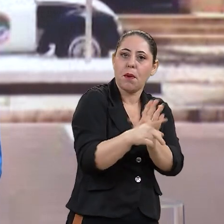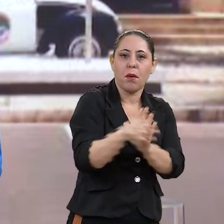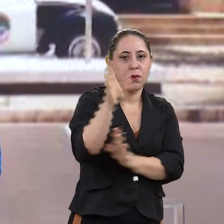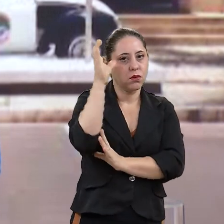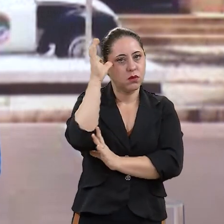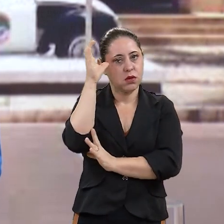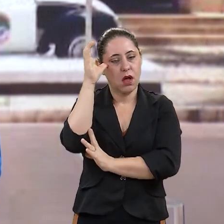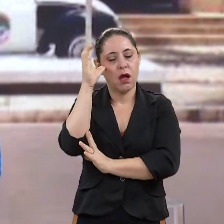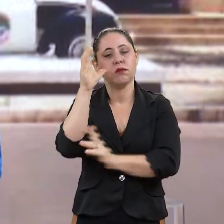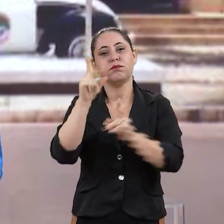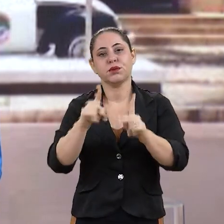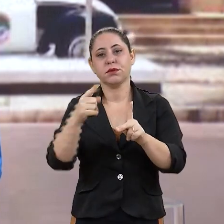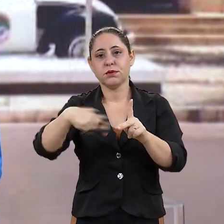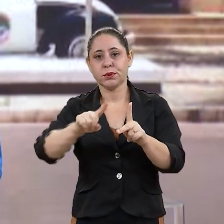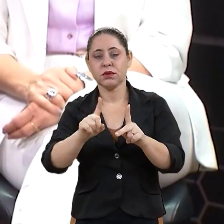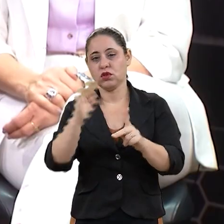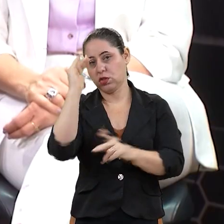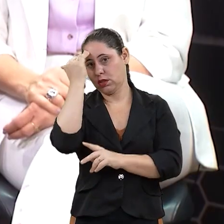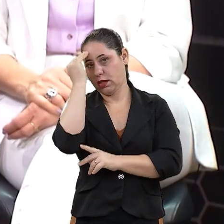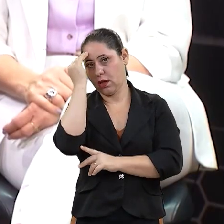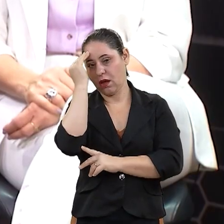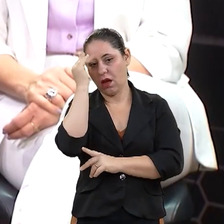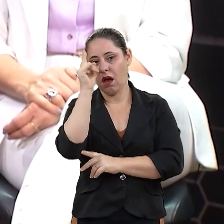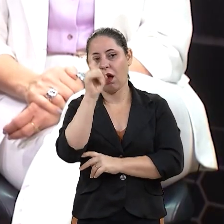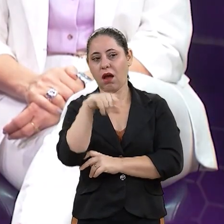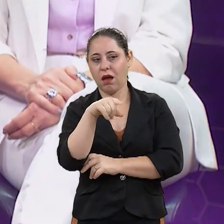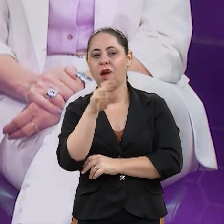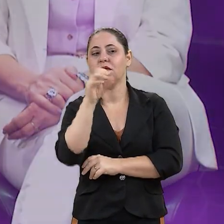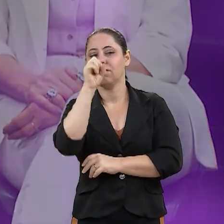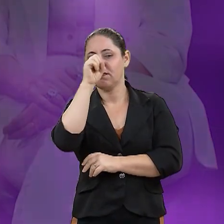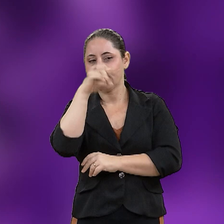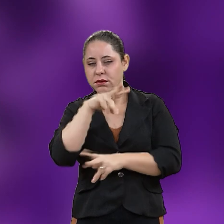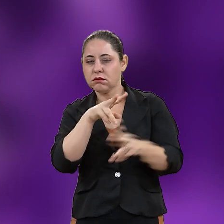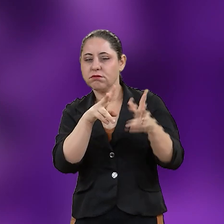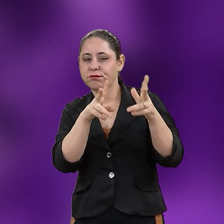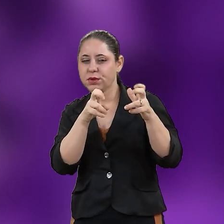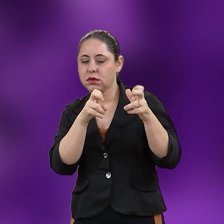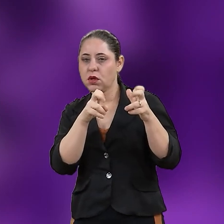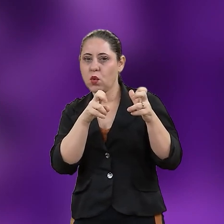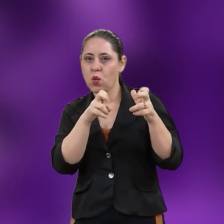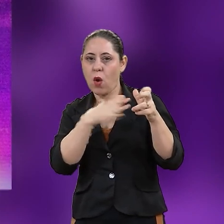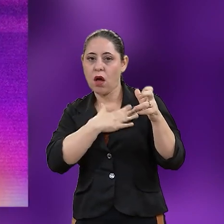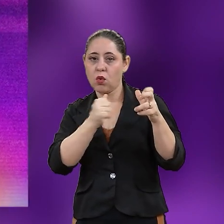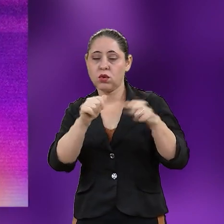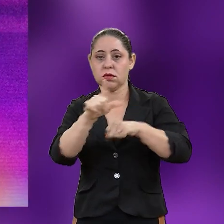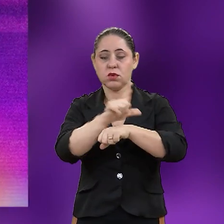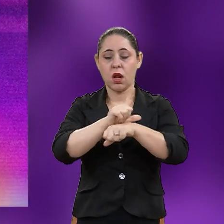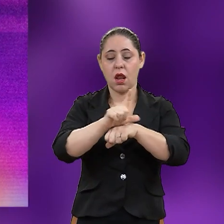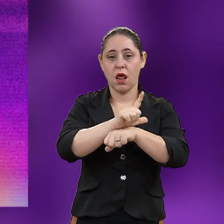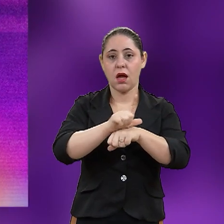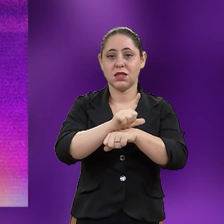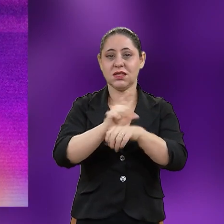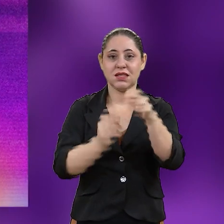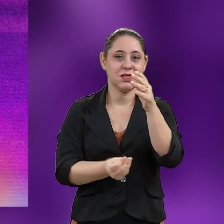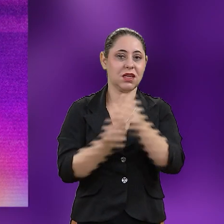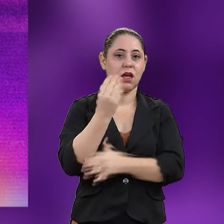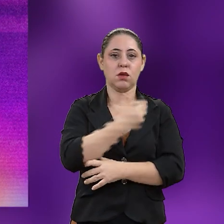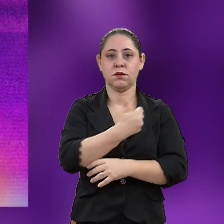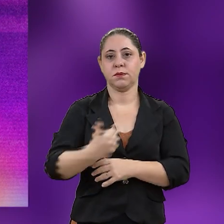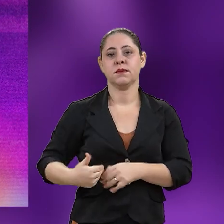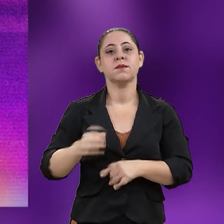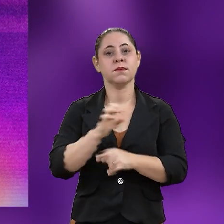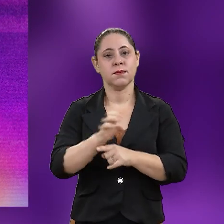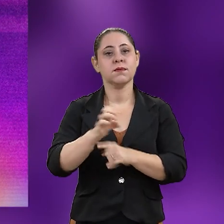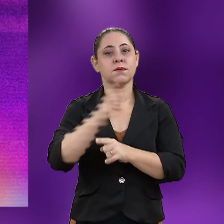população de entender aquilo é violência. Então, o Agosto Lilás, criado pelo governo do estado do Mato Grosso do Sul, e